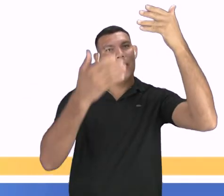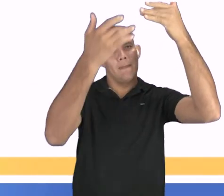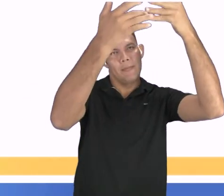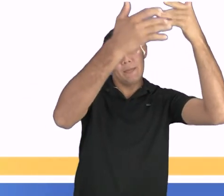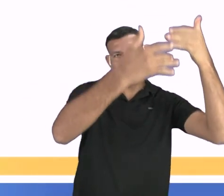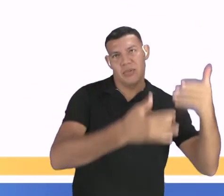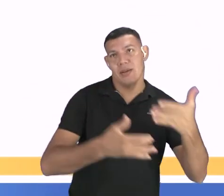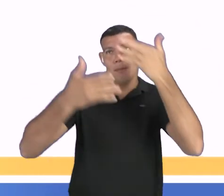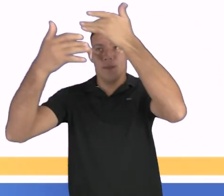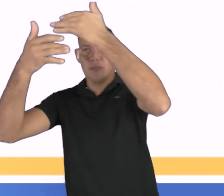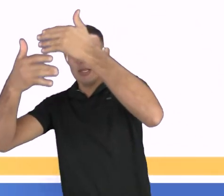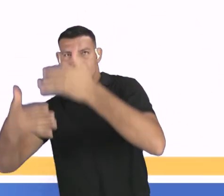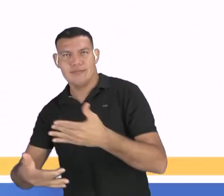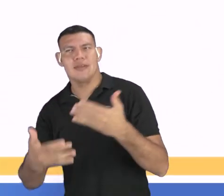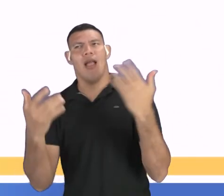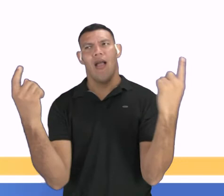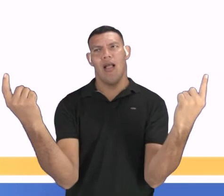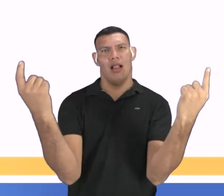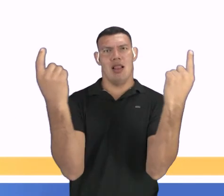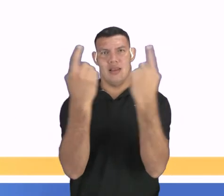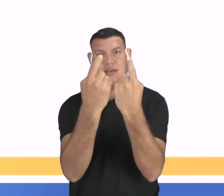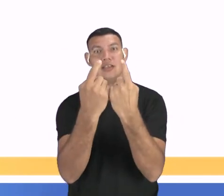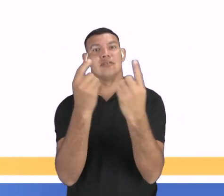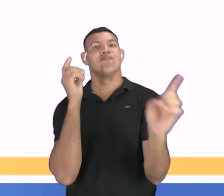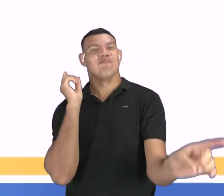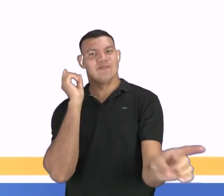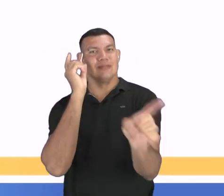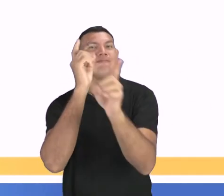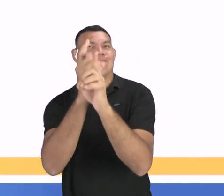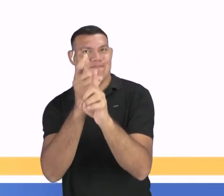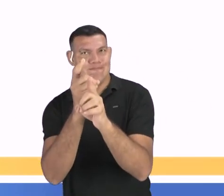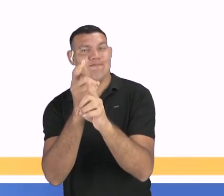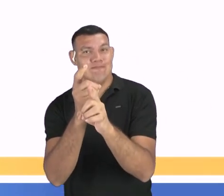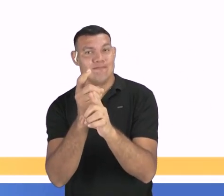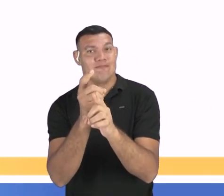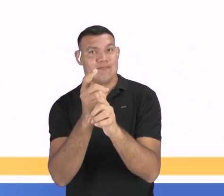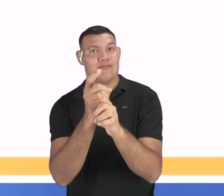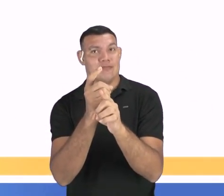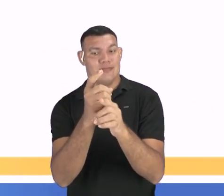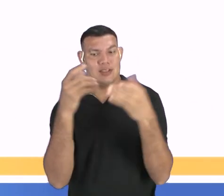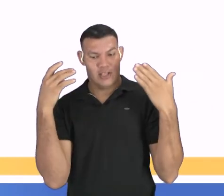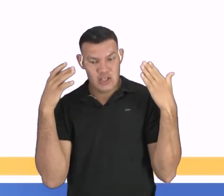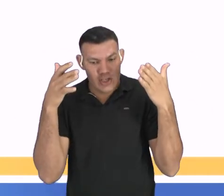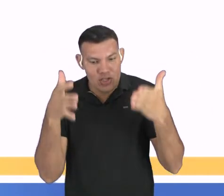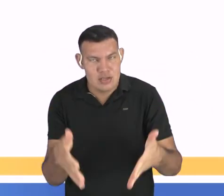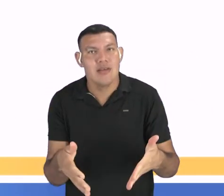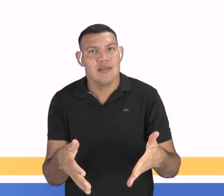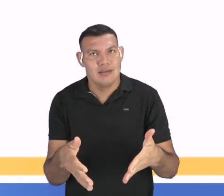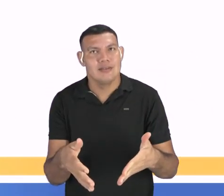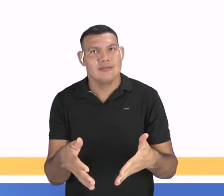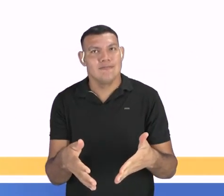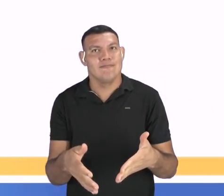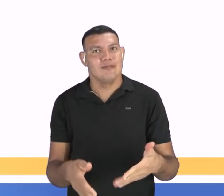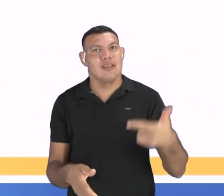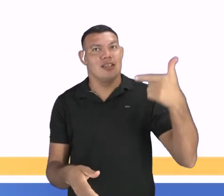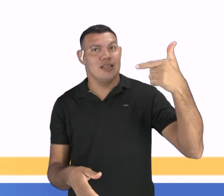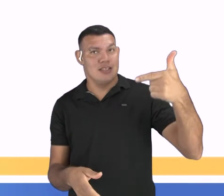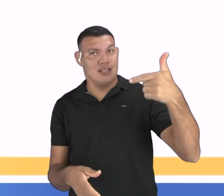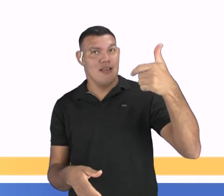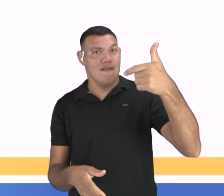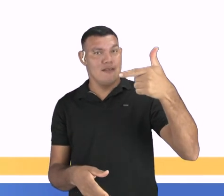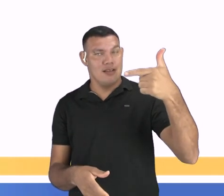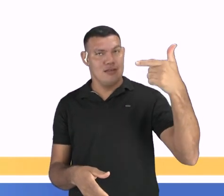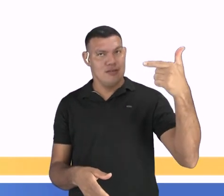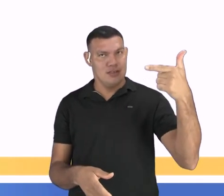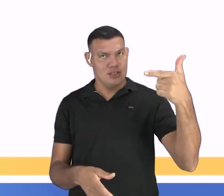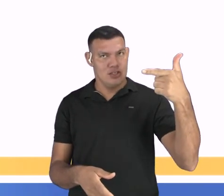que os ciclistas se reencontrarão novamente no ponto de partida após 120 segundos.